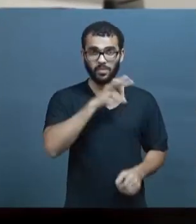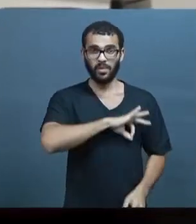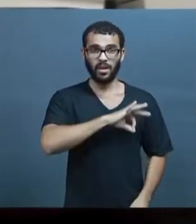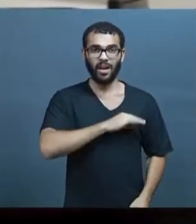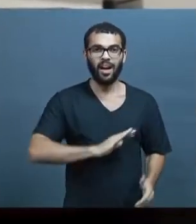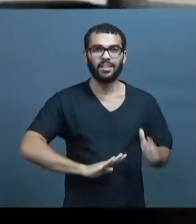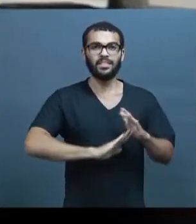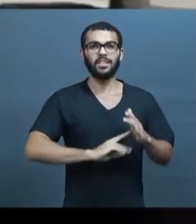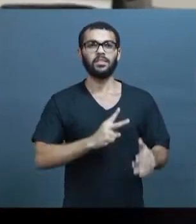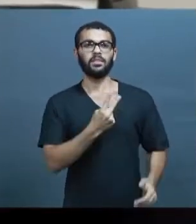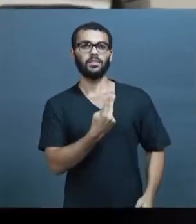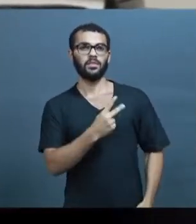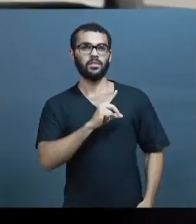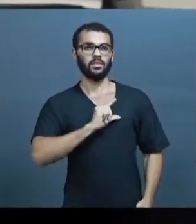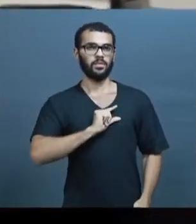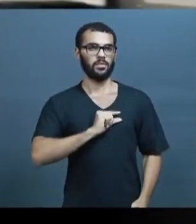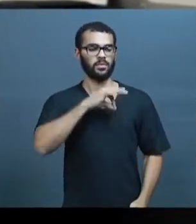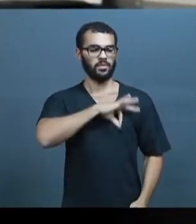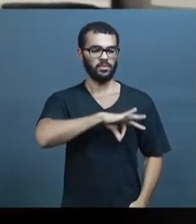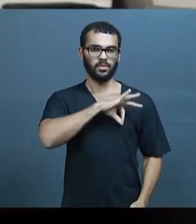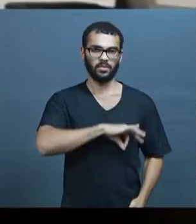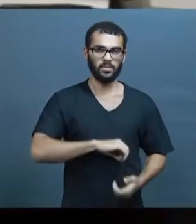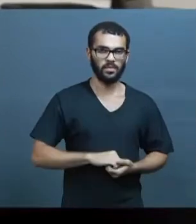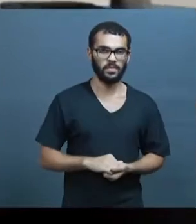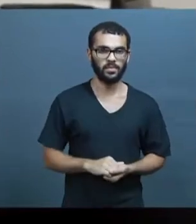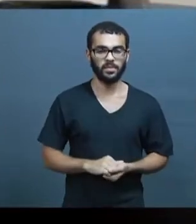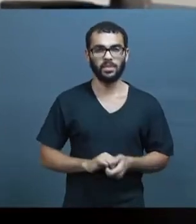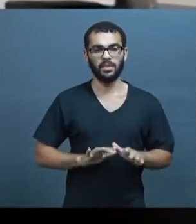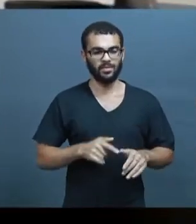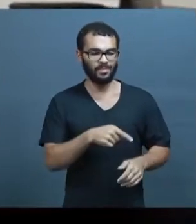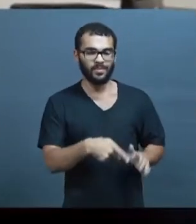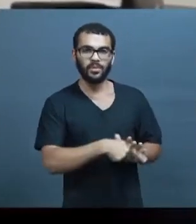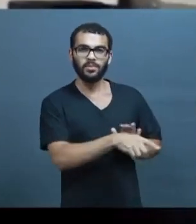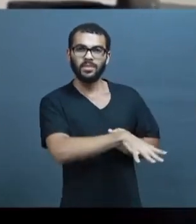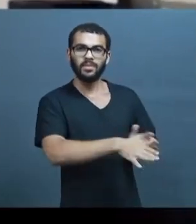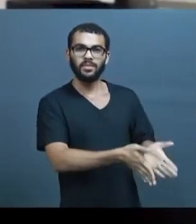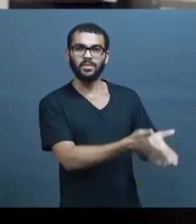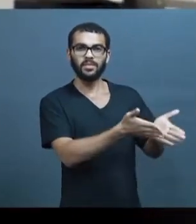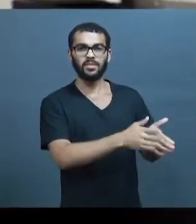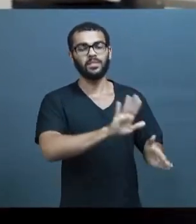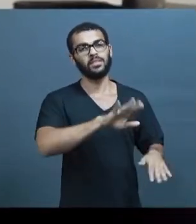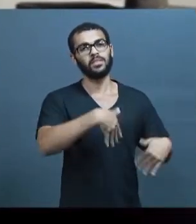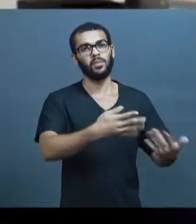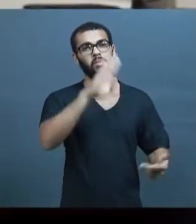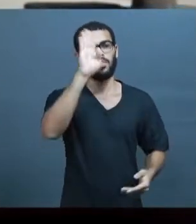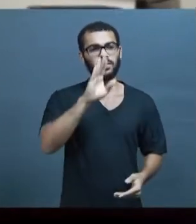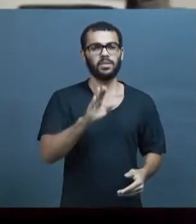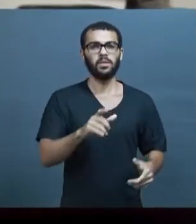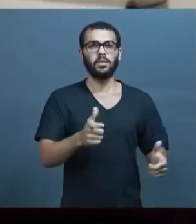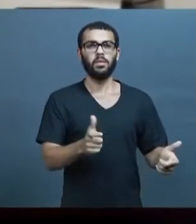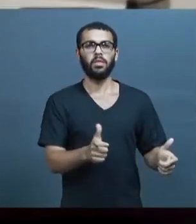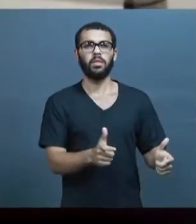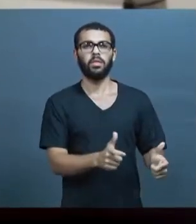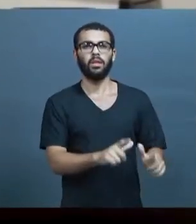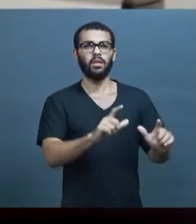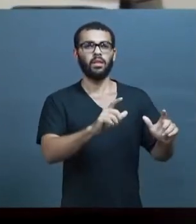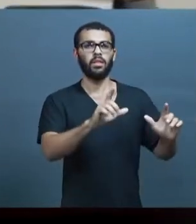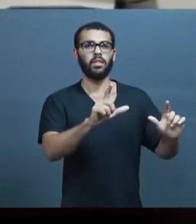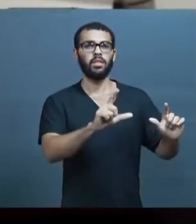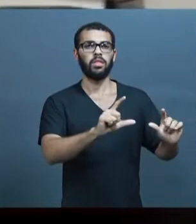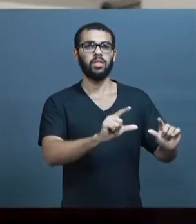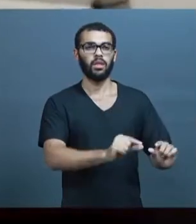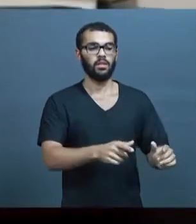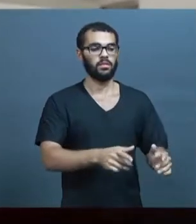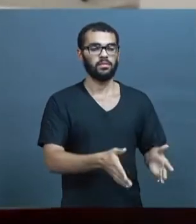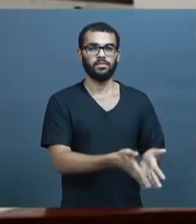mínimos, né, as classes mais pobres. Nesse sentido, vai empobrecer o Brasil, já que atualmente quase 90% dos